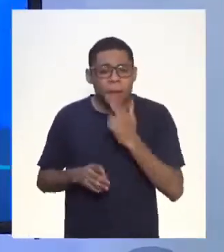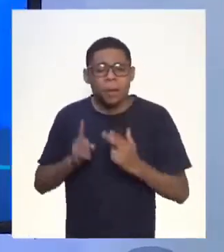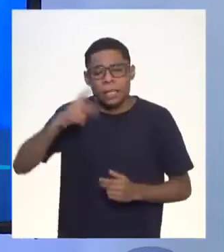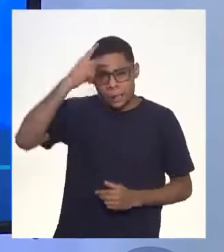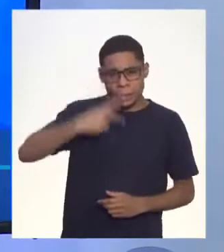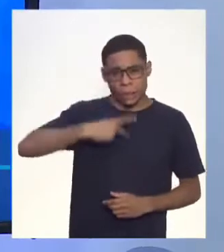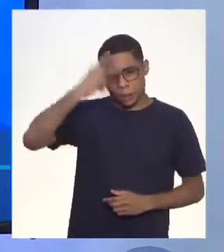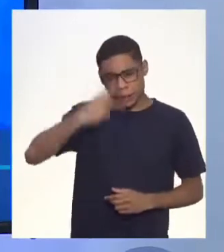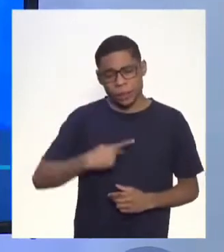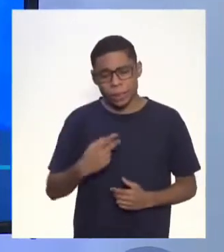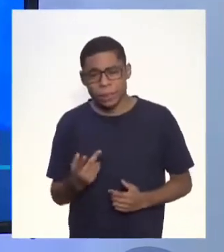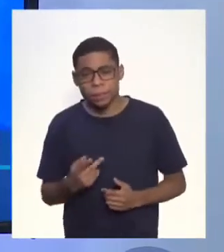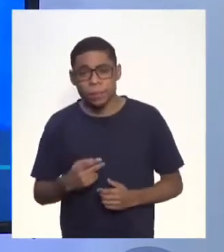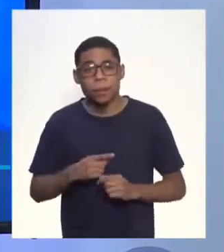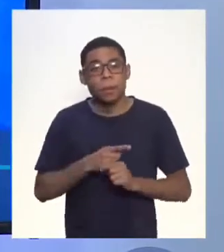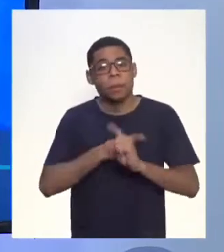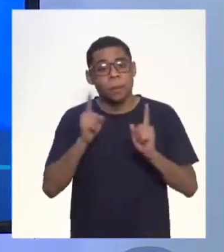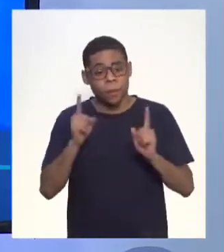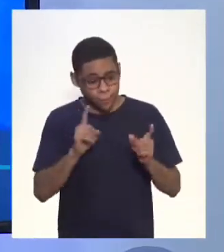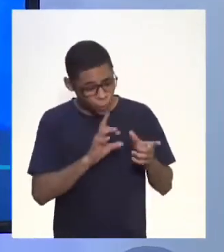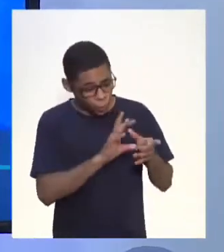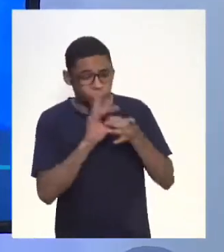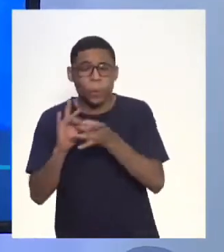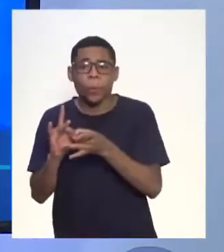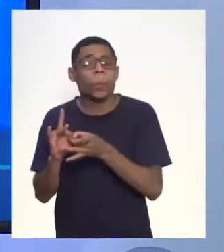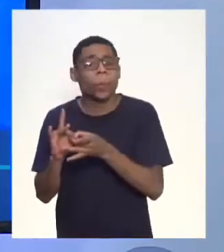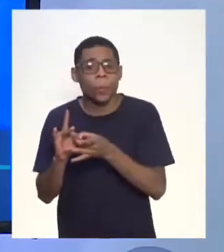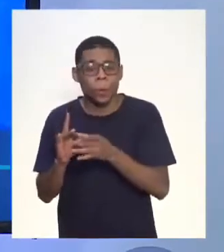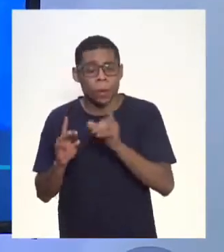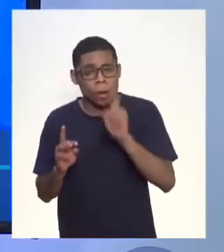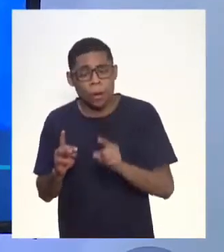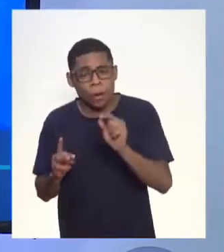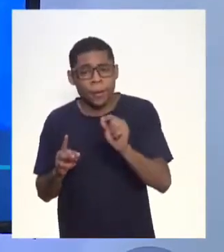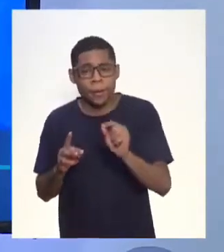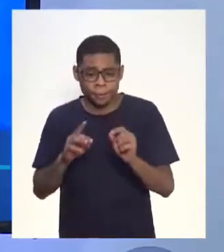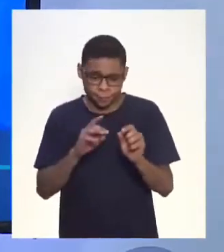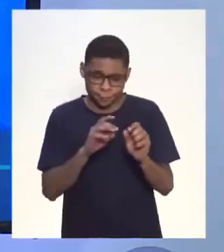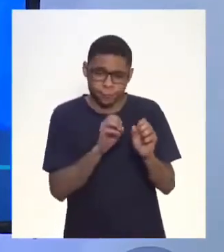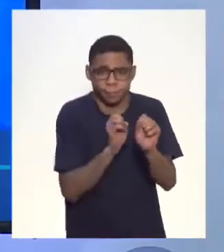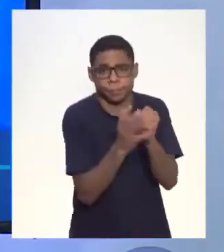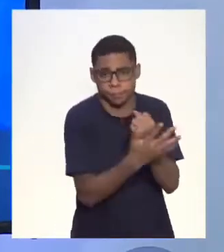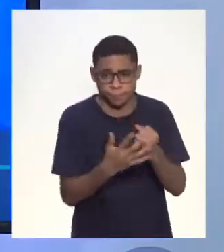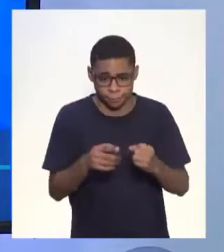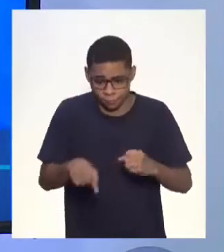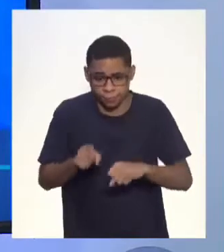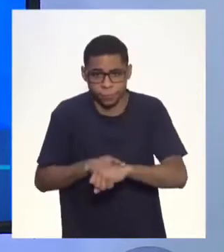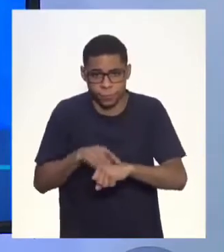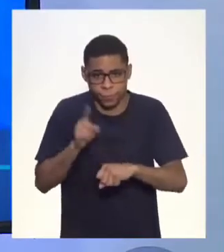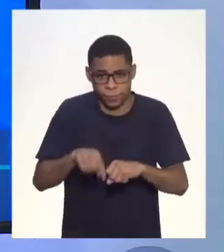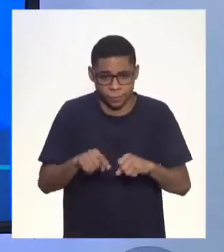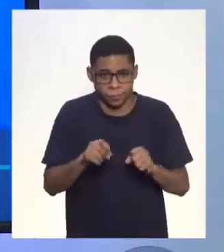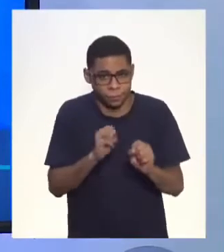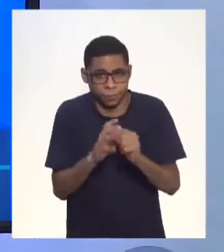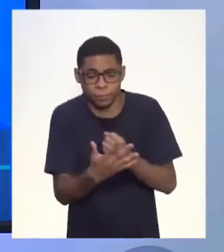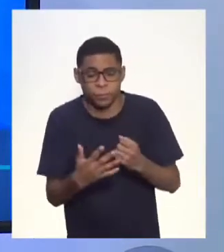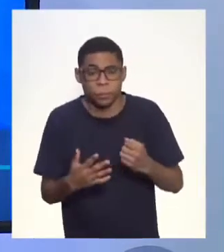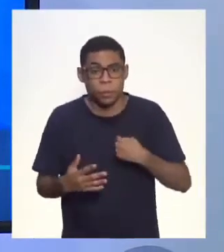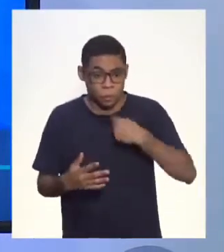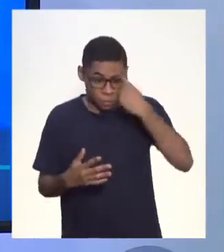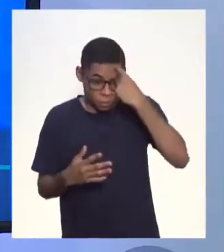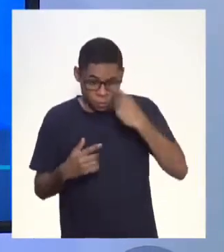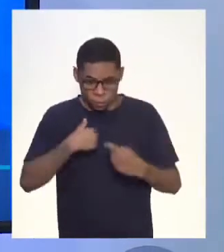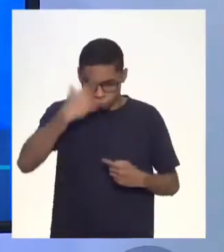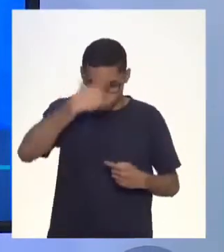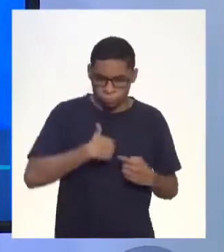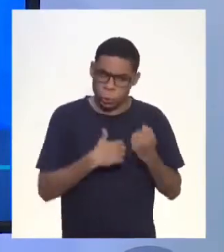né? Estamos num contexto de pandemia, então não é só pensar na minha segurança, também é pensar na segurança do outro, né? Então, nesse contexto,